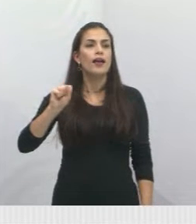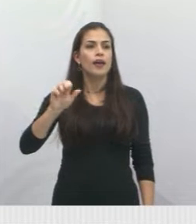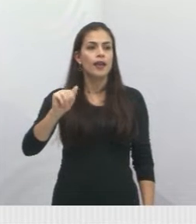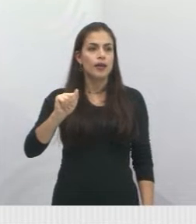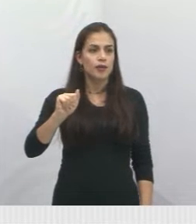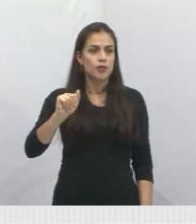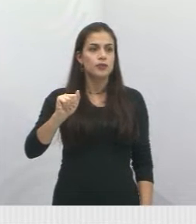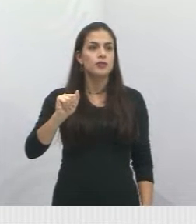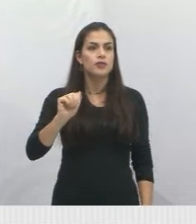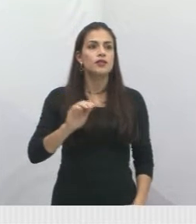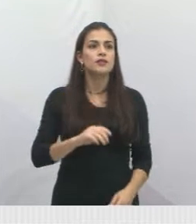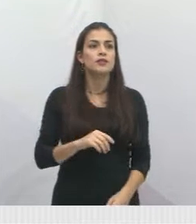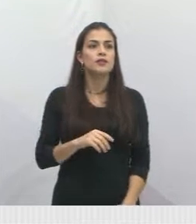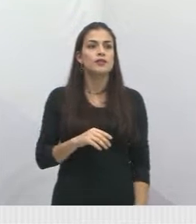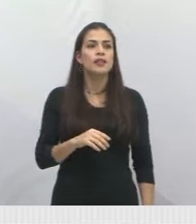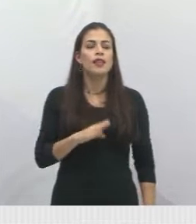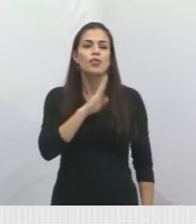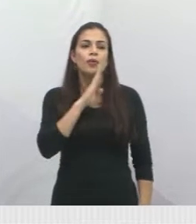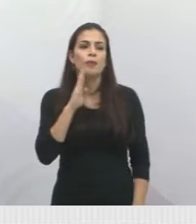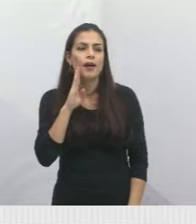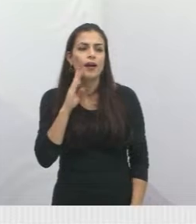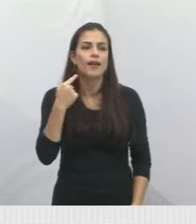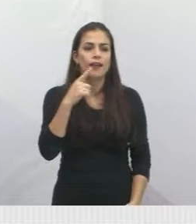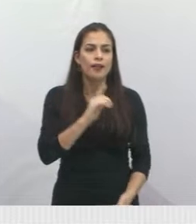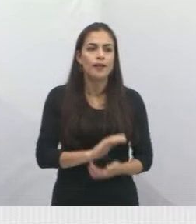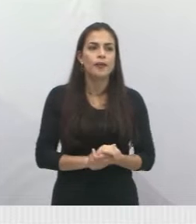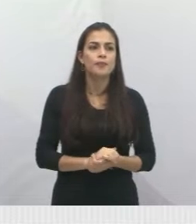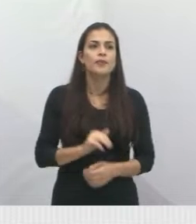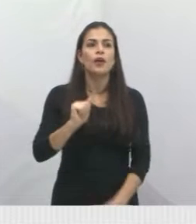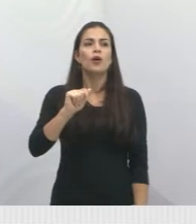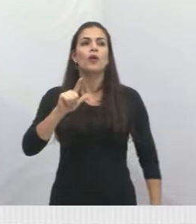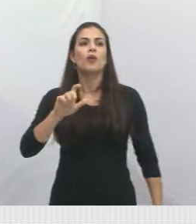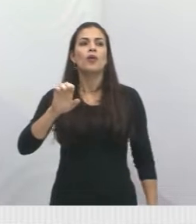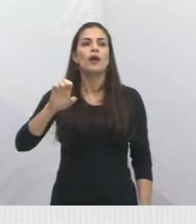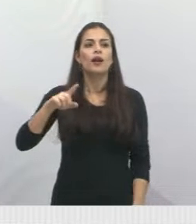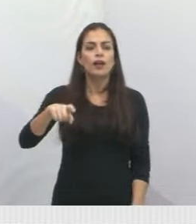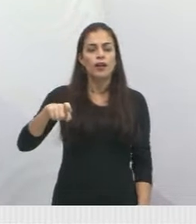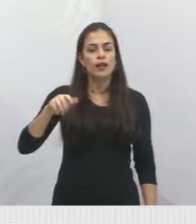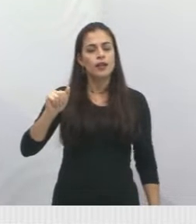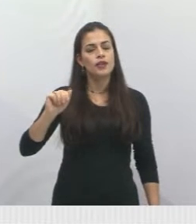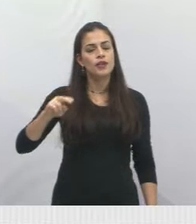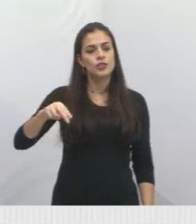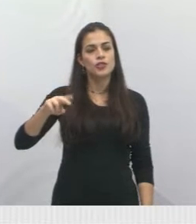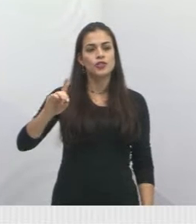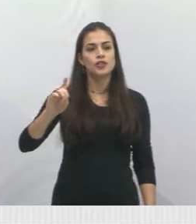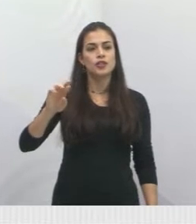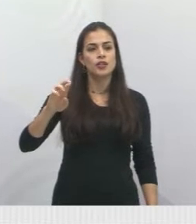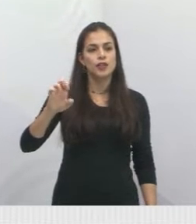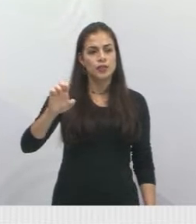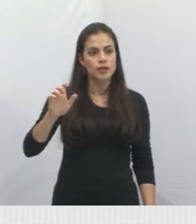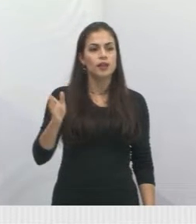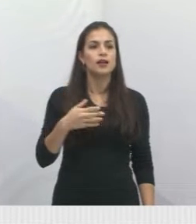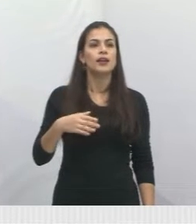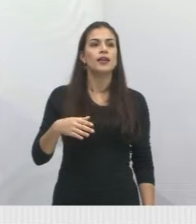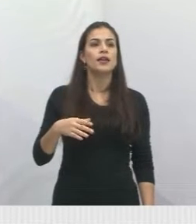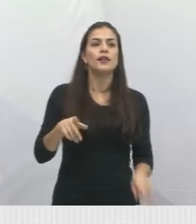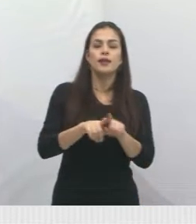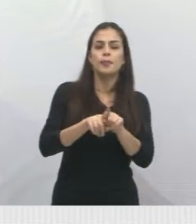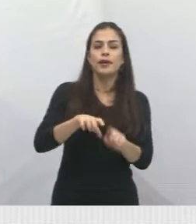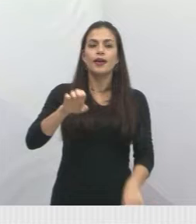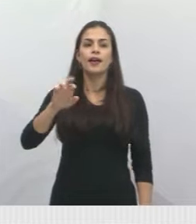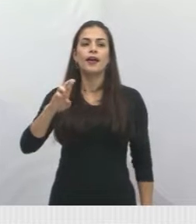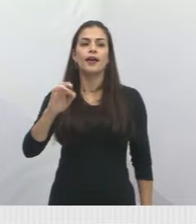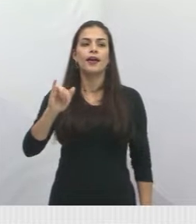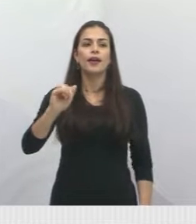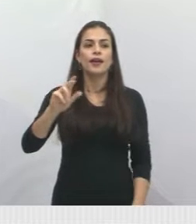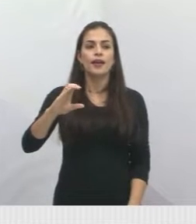bar, o Leco, o Alexandre, a Érica. Todos ali daquela redondeza onde chamaram a gente, nós estivemos